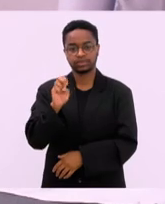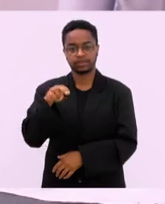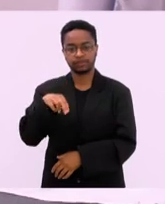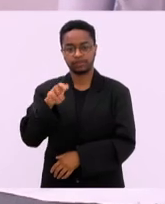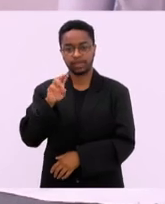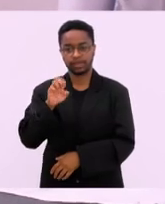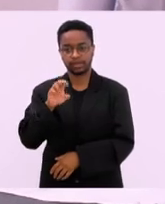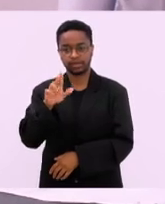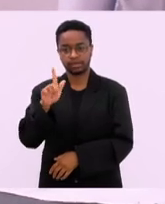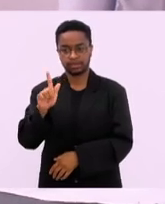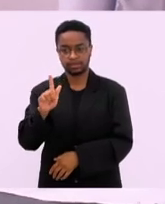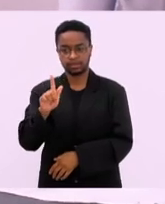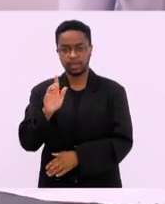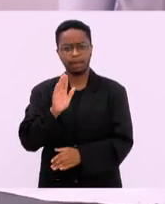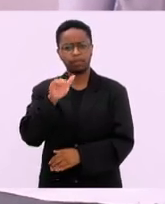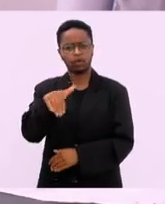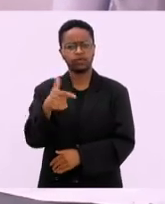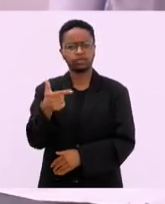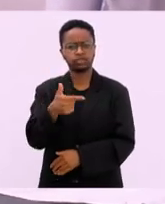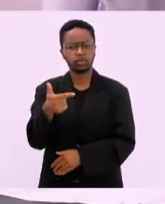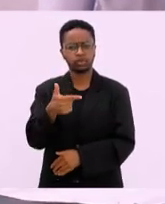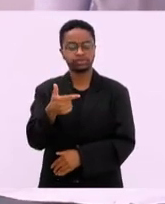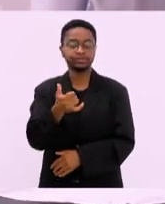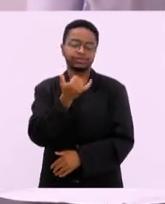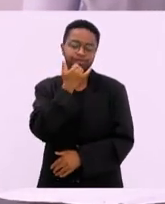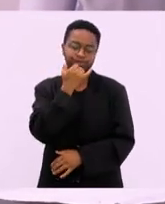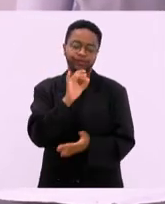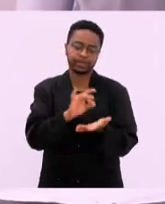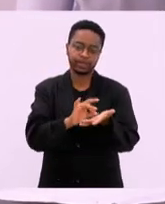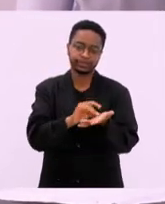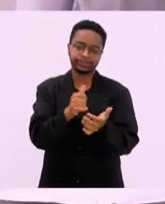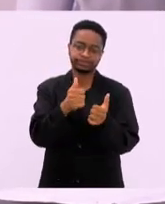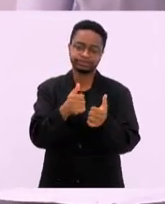Vossa Excelência não pulou 22. Desculpa, é verdade.